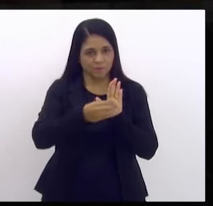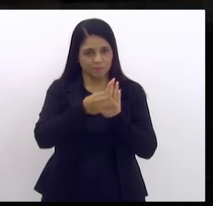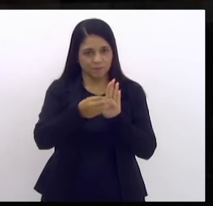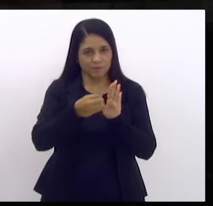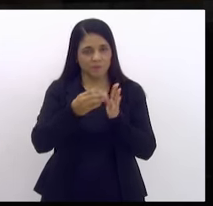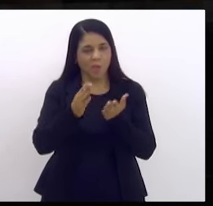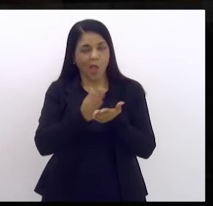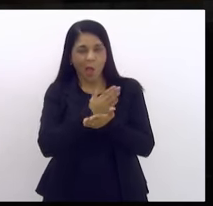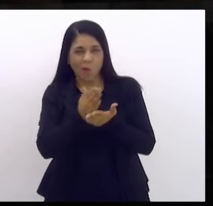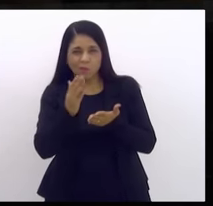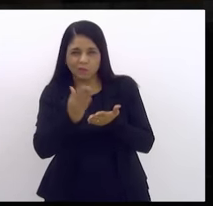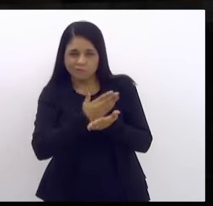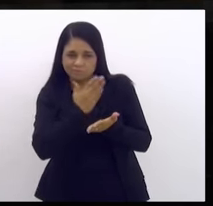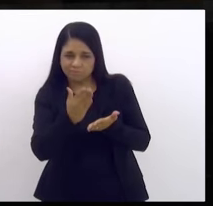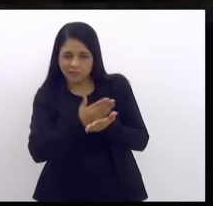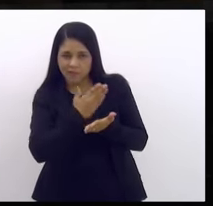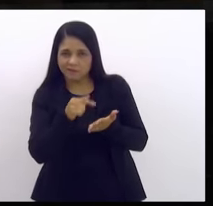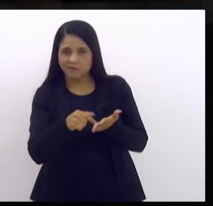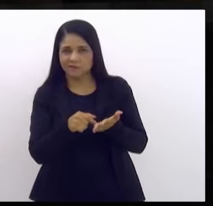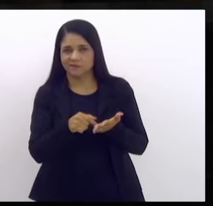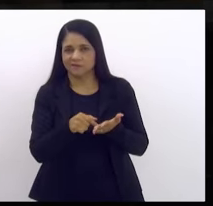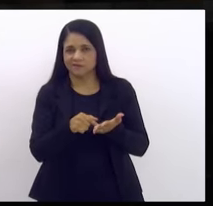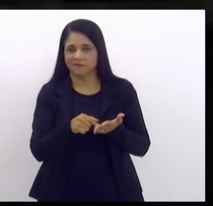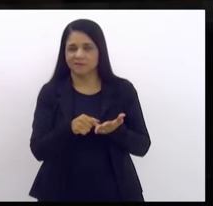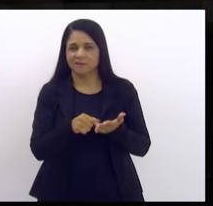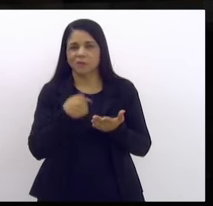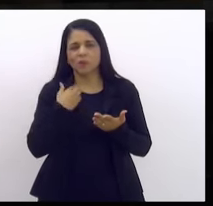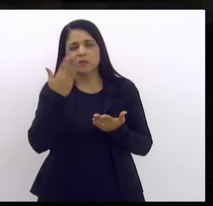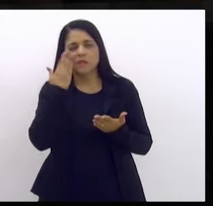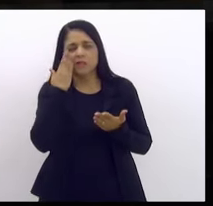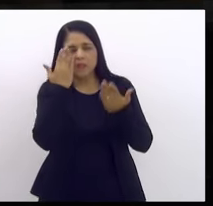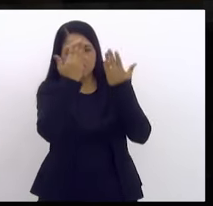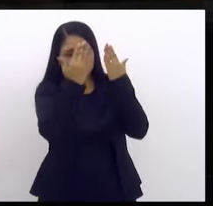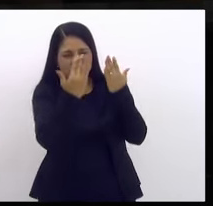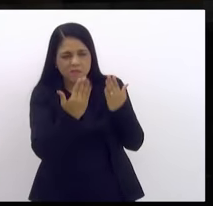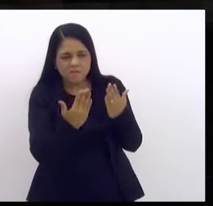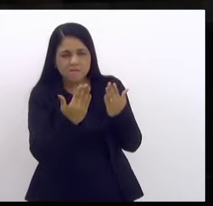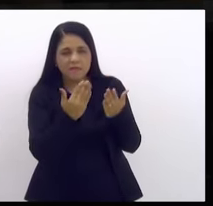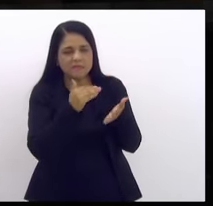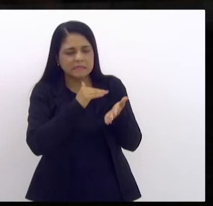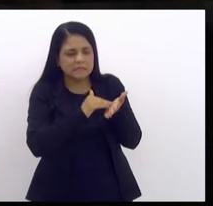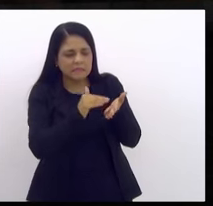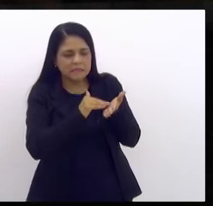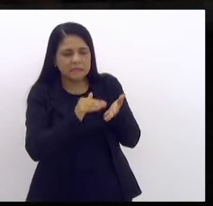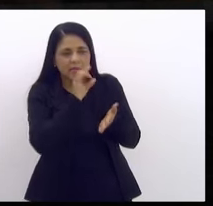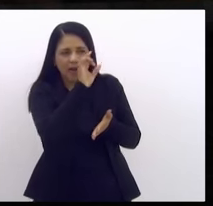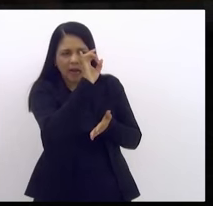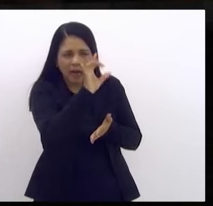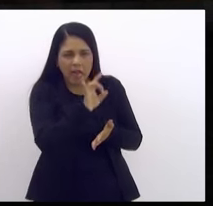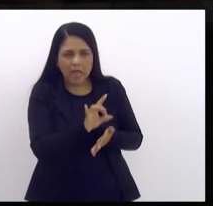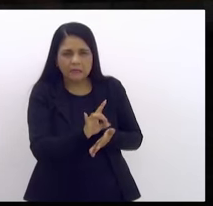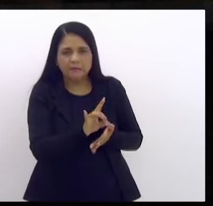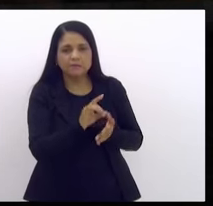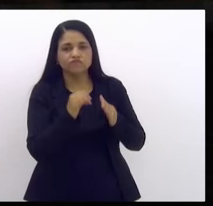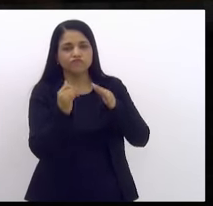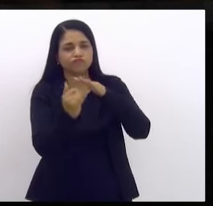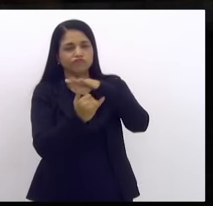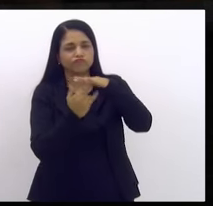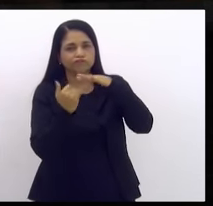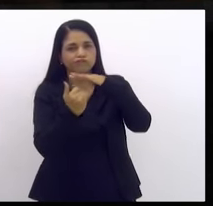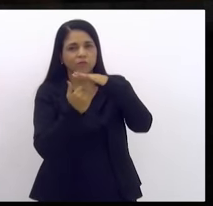páginas. Eu tentei verificar em cada secretaria que órgãos